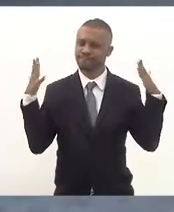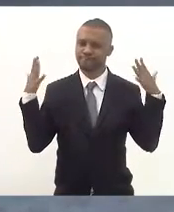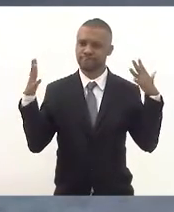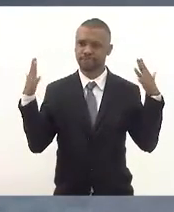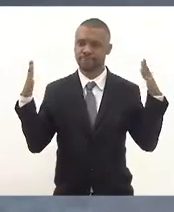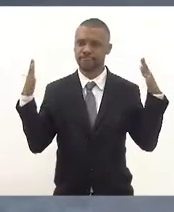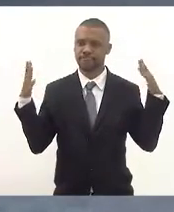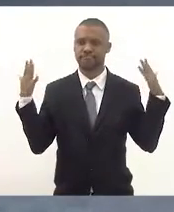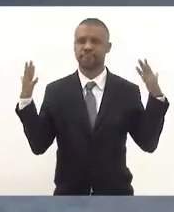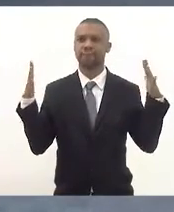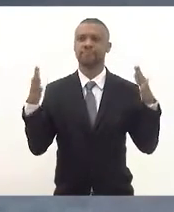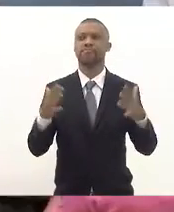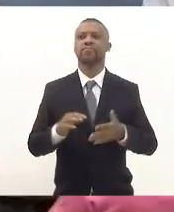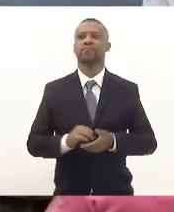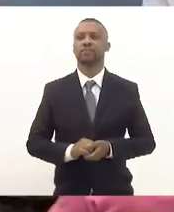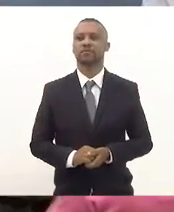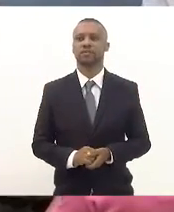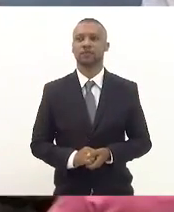E aí